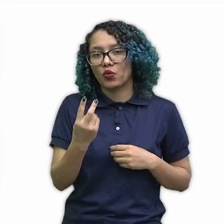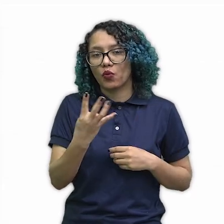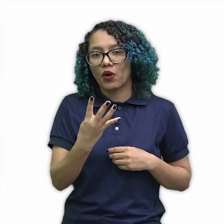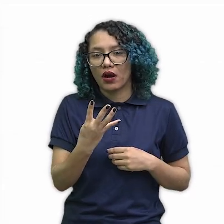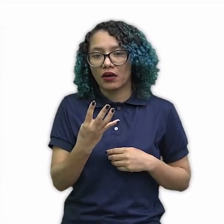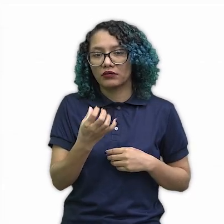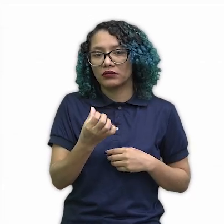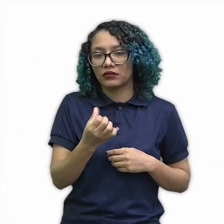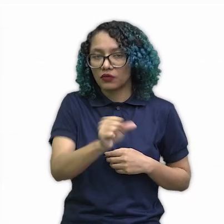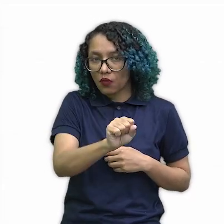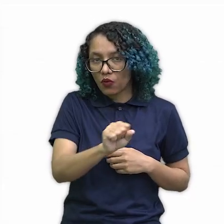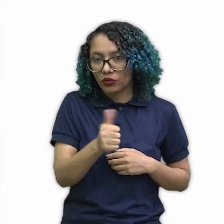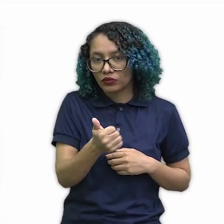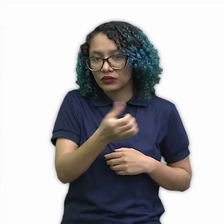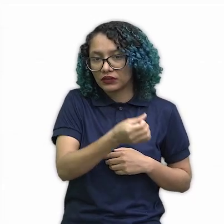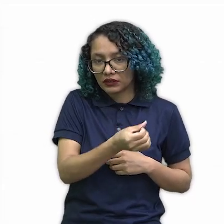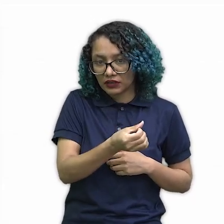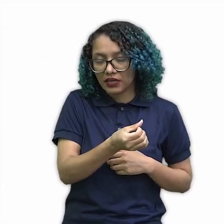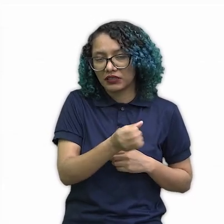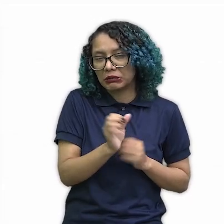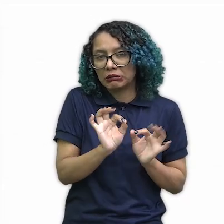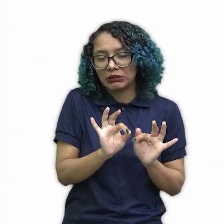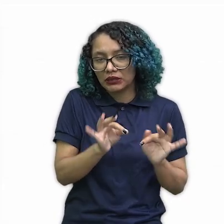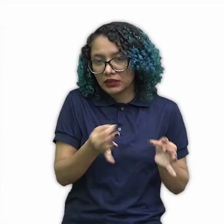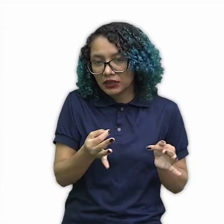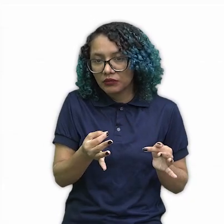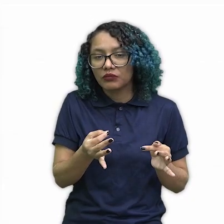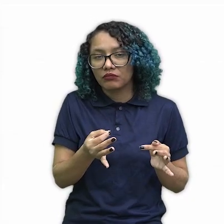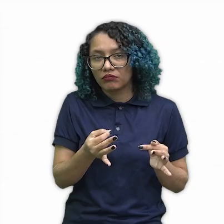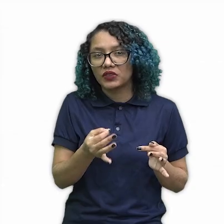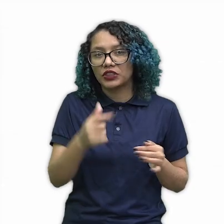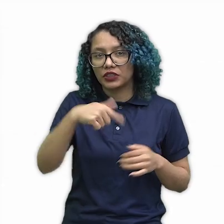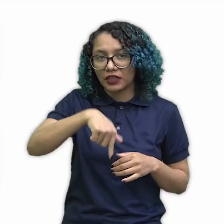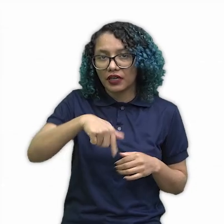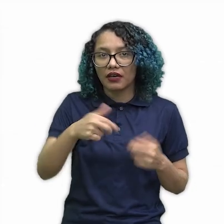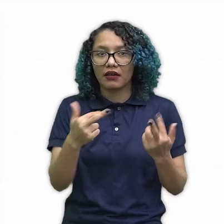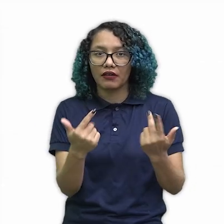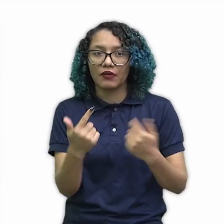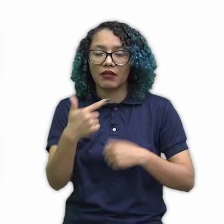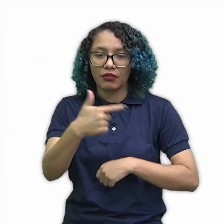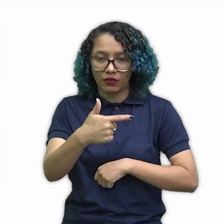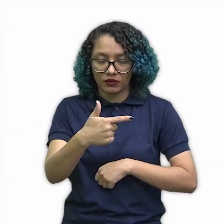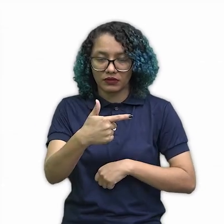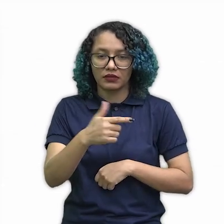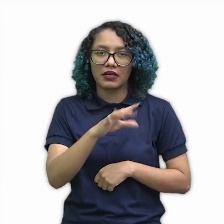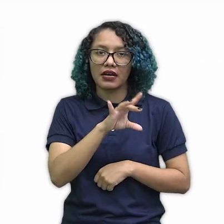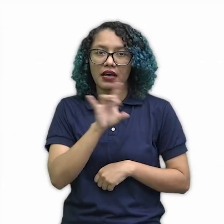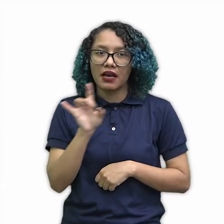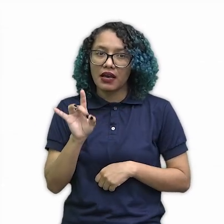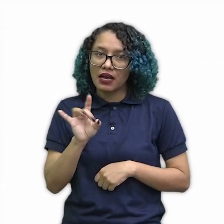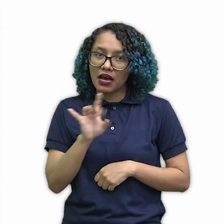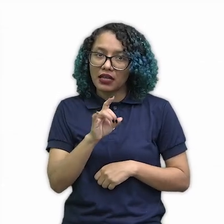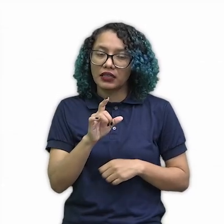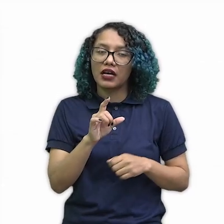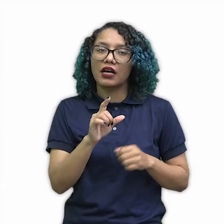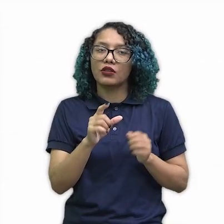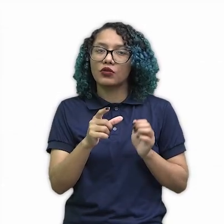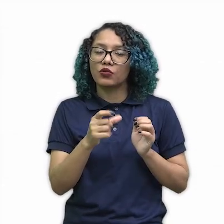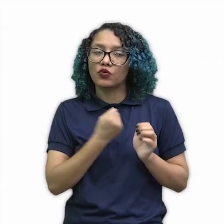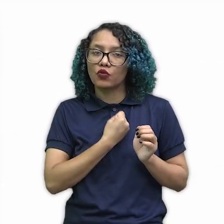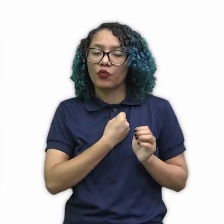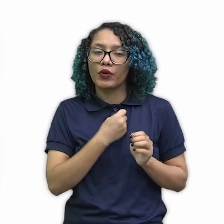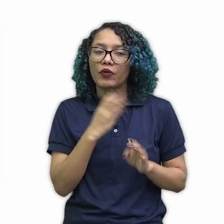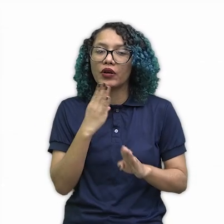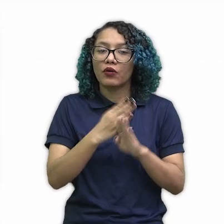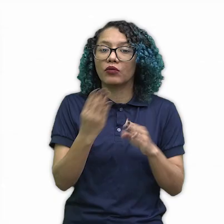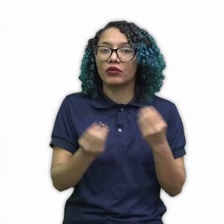uma PG bem simples de razão igual a 2, tá? Onde cada elemento posterior nada mais é do que o anterior multiplicado